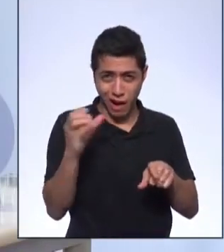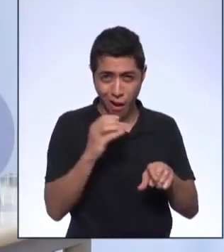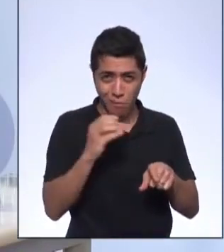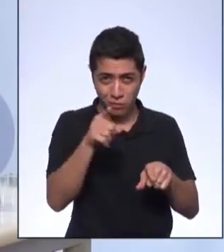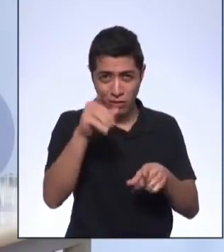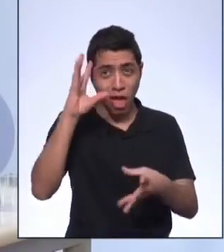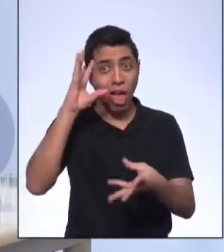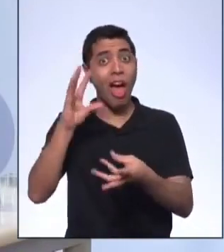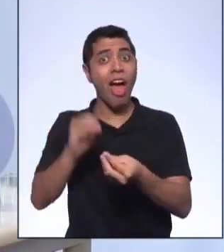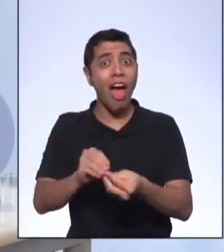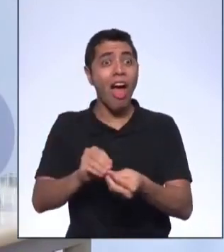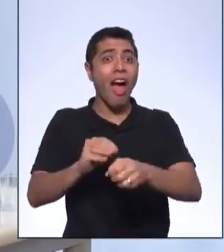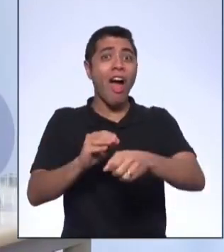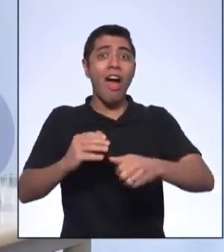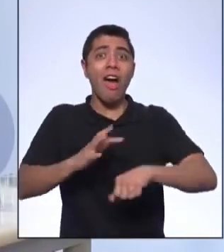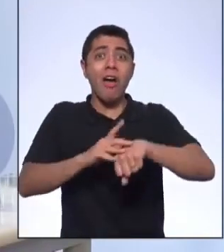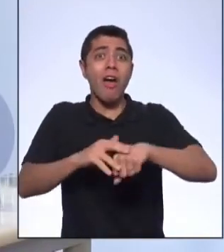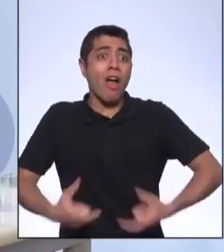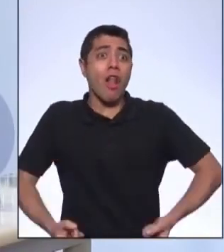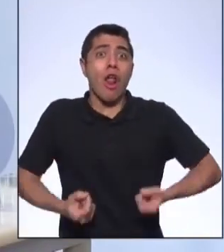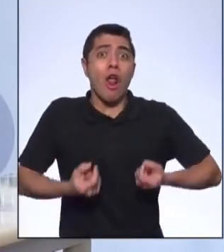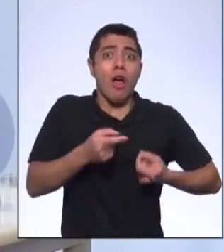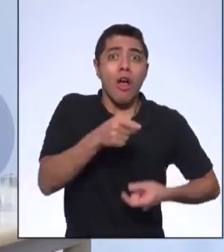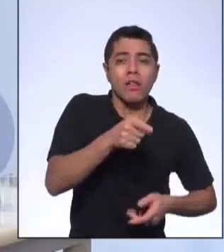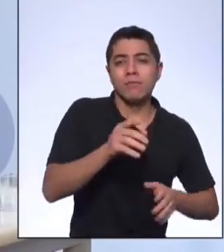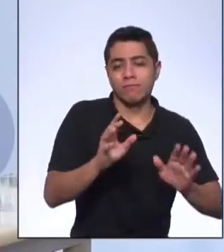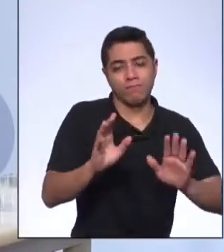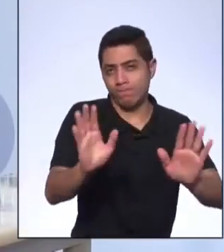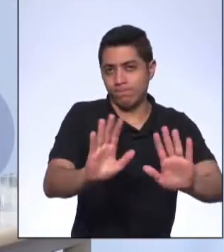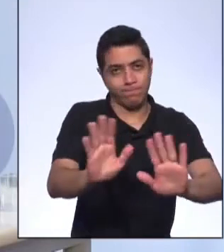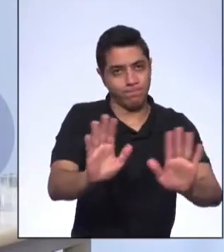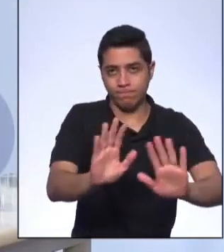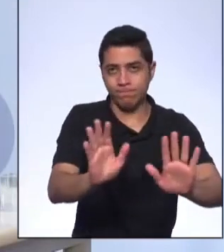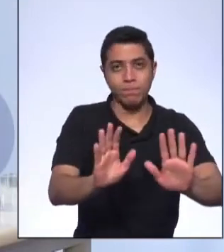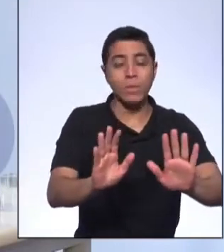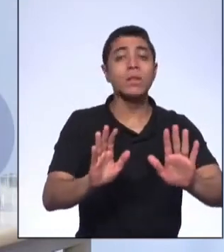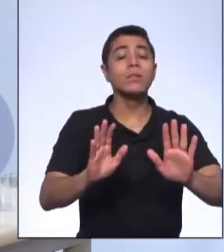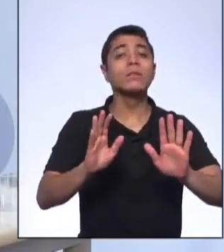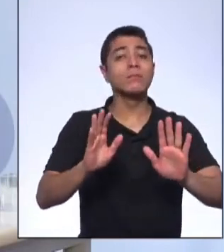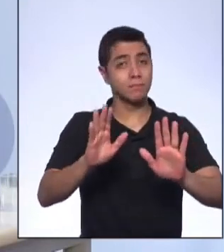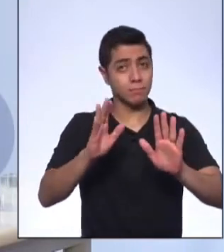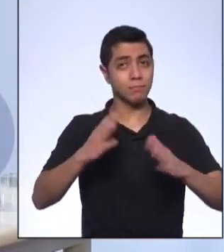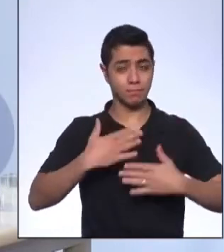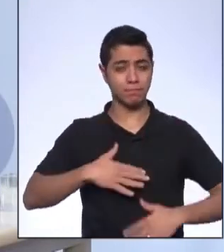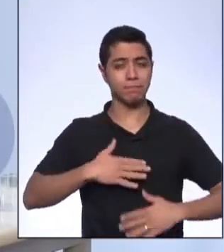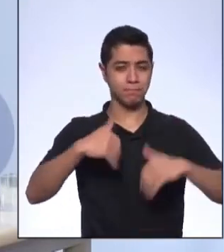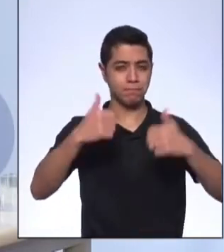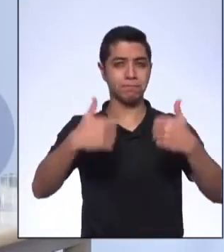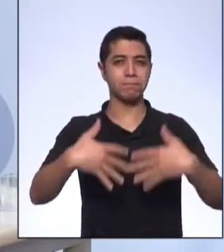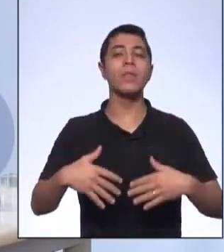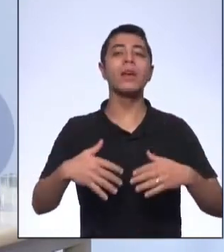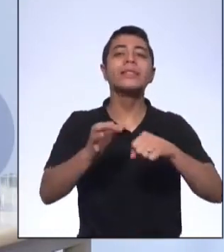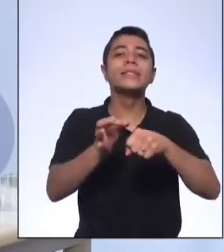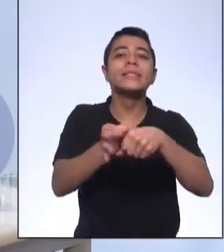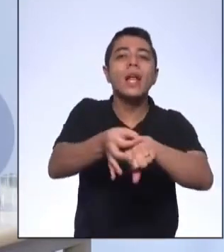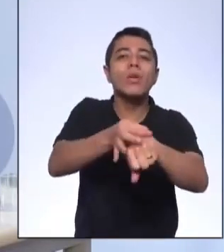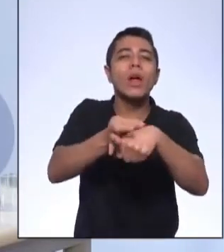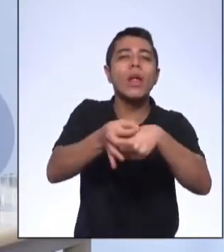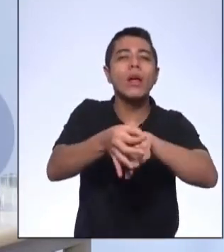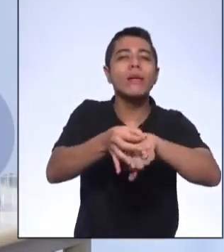algo assim. Tá? A questão é o seguinte, as nossas células têm um pedacinho do DNA delas que é chamado